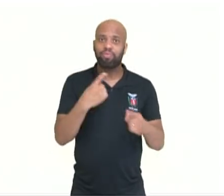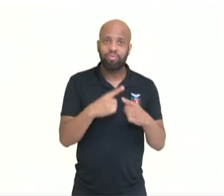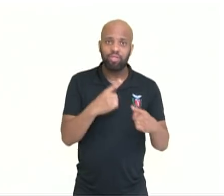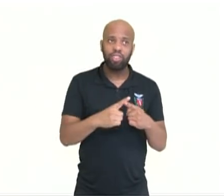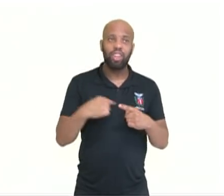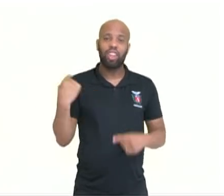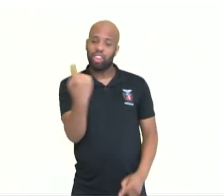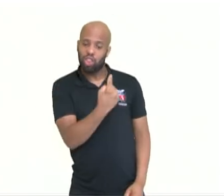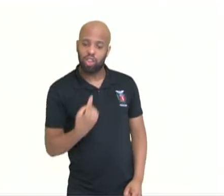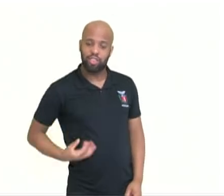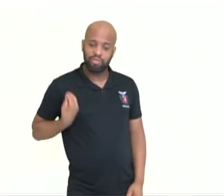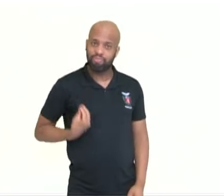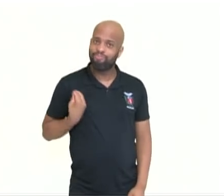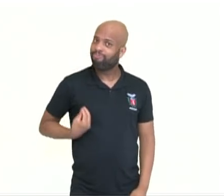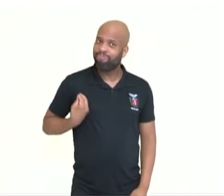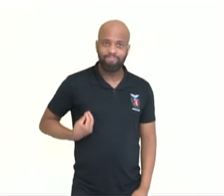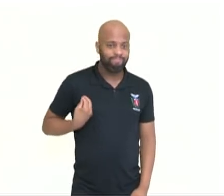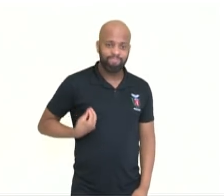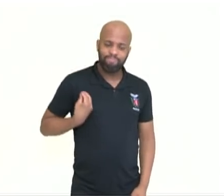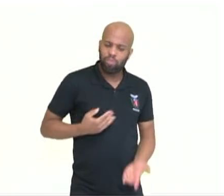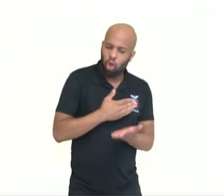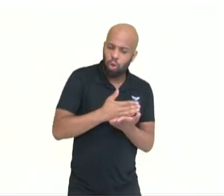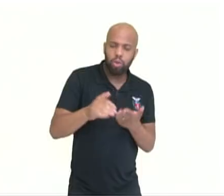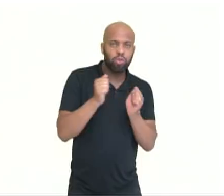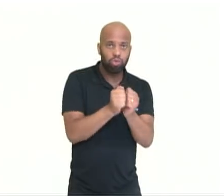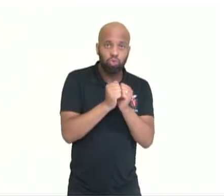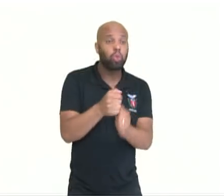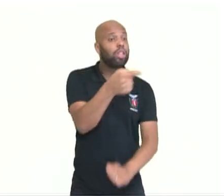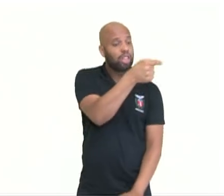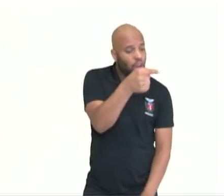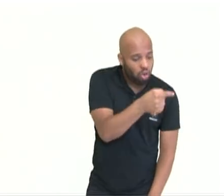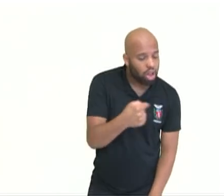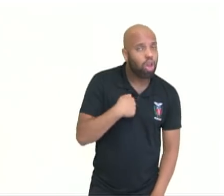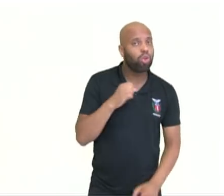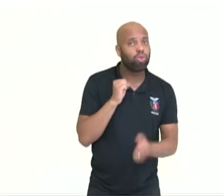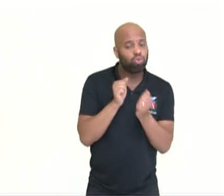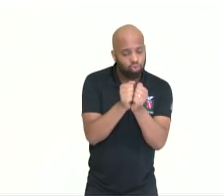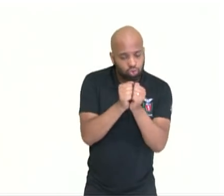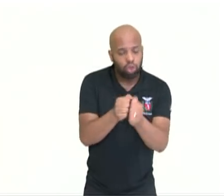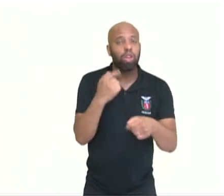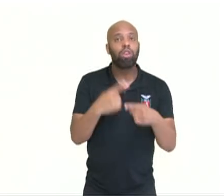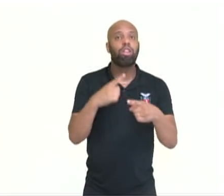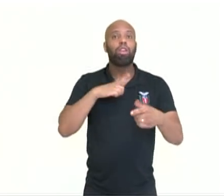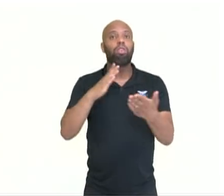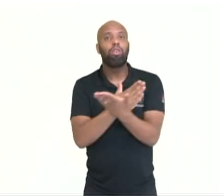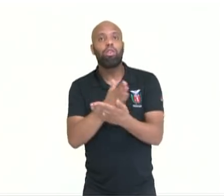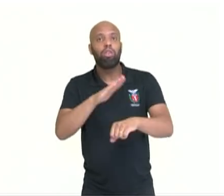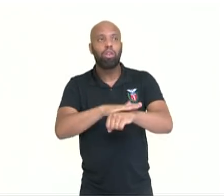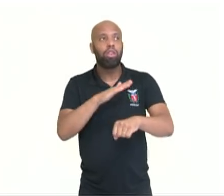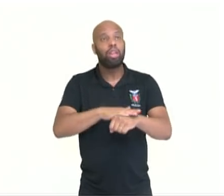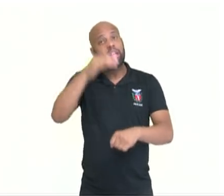estou presente desde o comecinho, disse o travessão. Tem hora em que para evitar